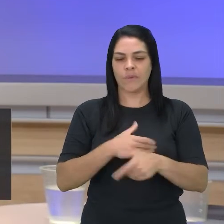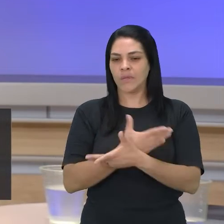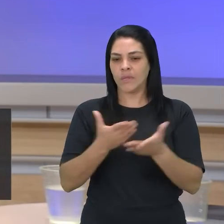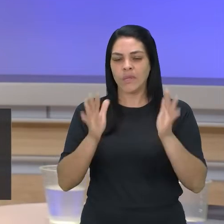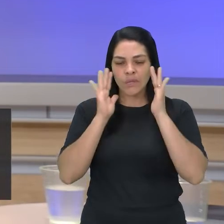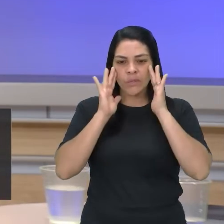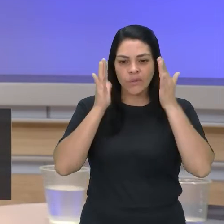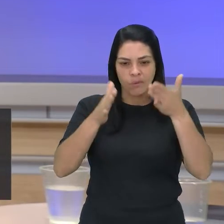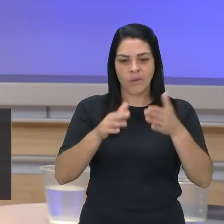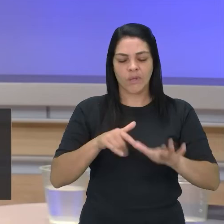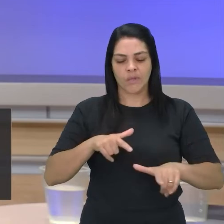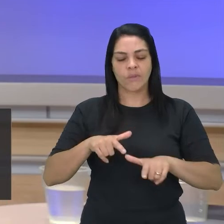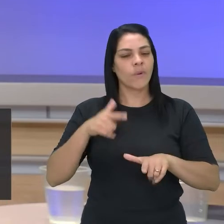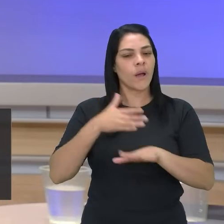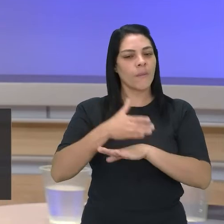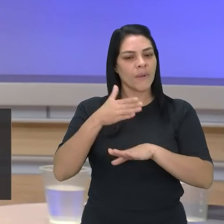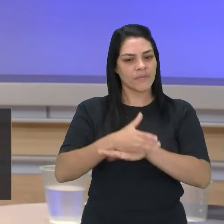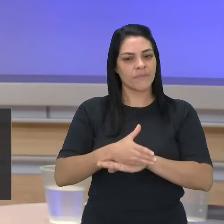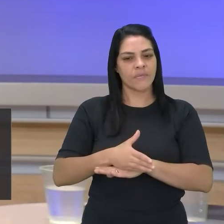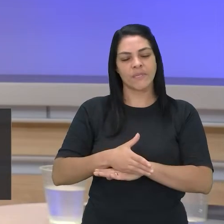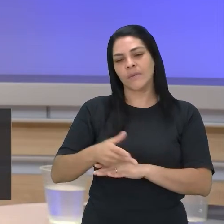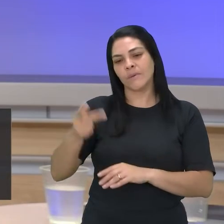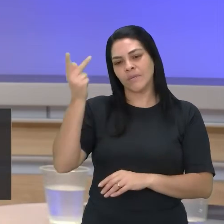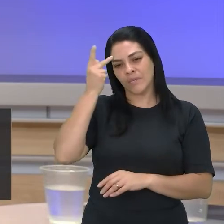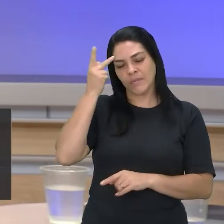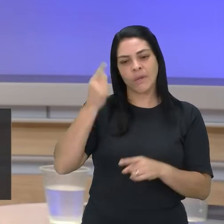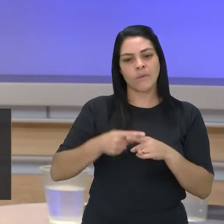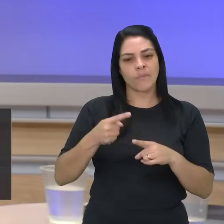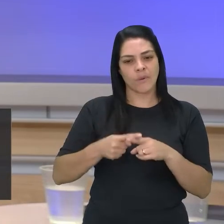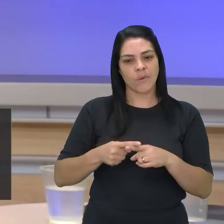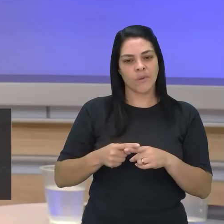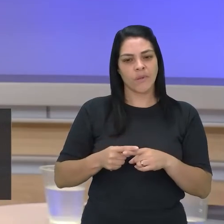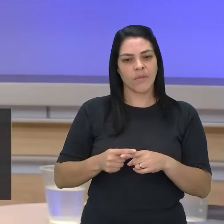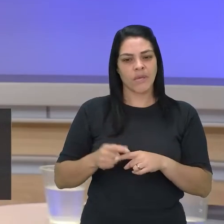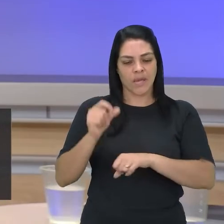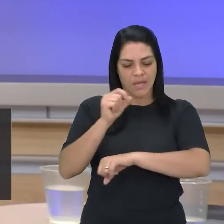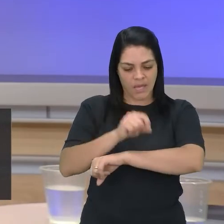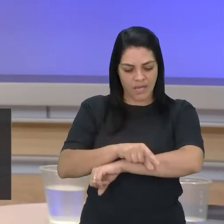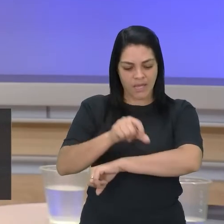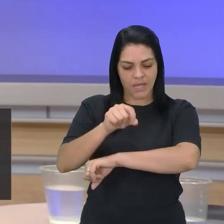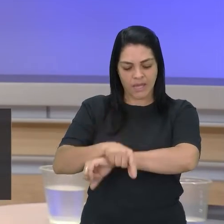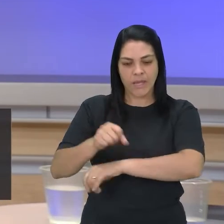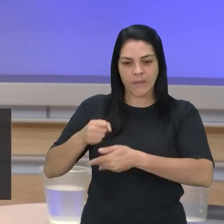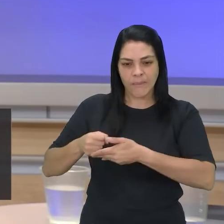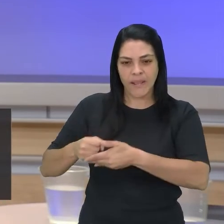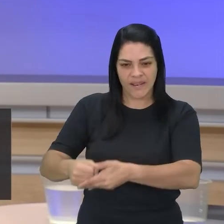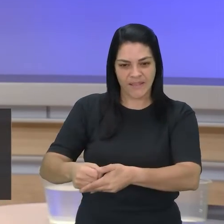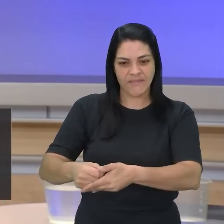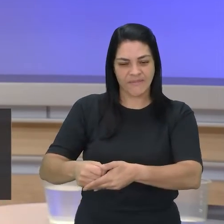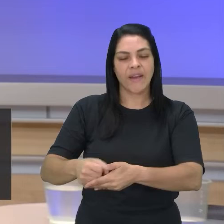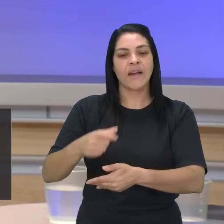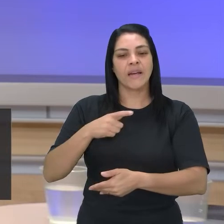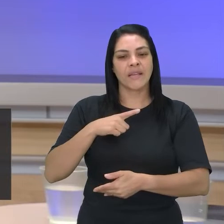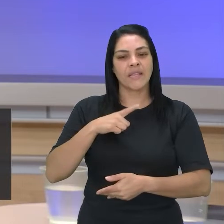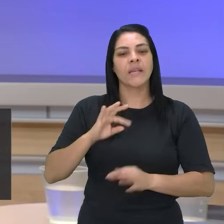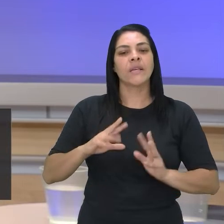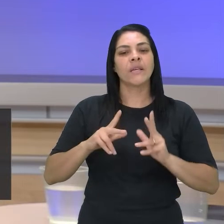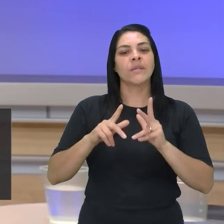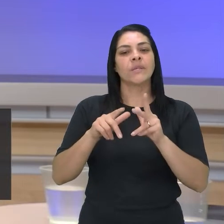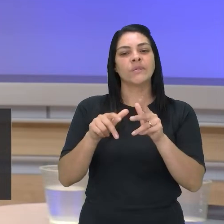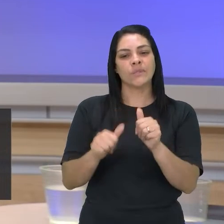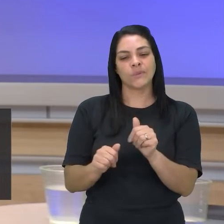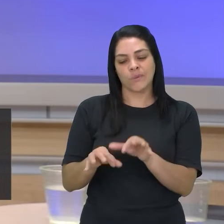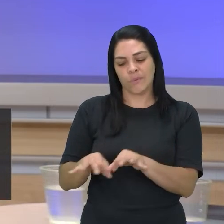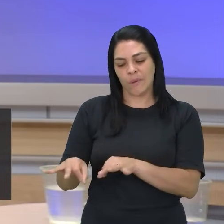nossa atuação na Grande São Paulo, porque esse trabalho de levar as mudas tem toda uma logística, né? E por enquanto a gente está focado